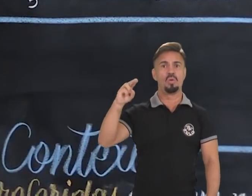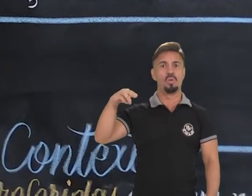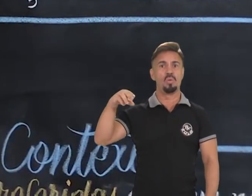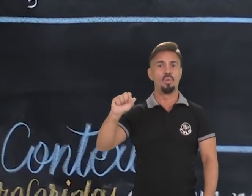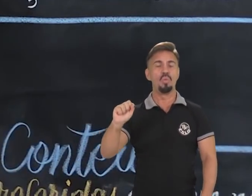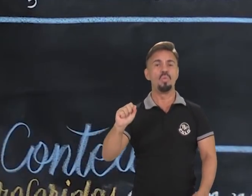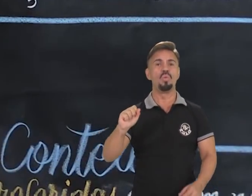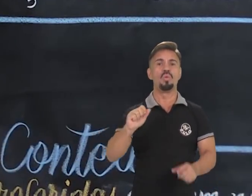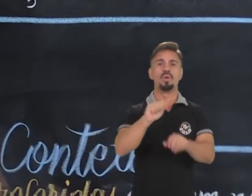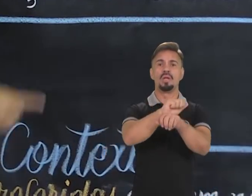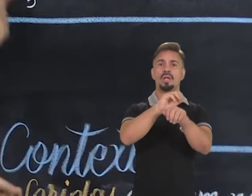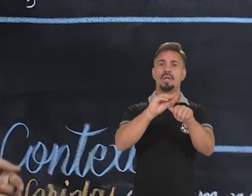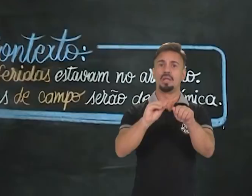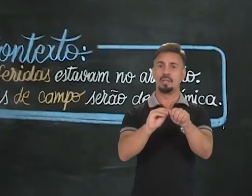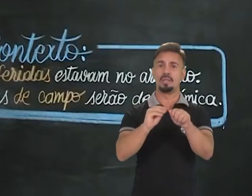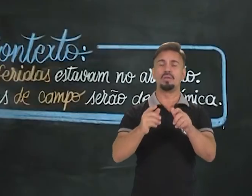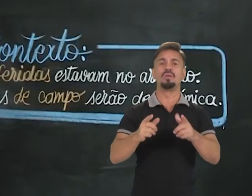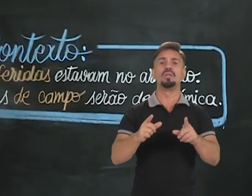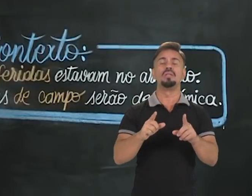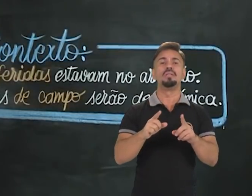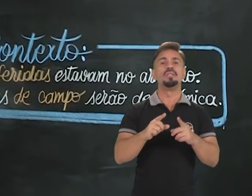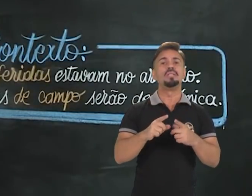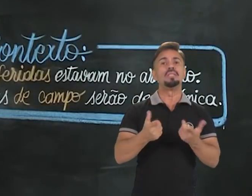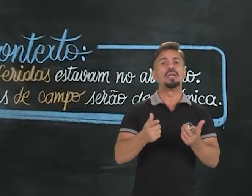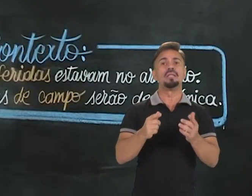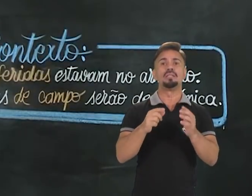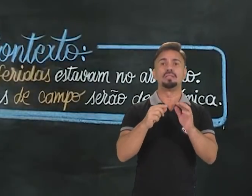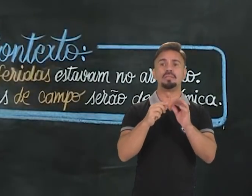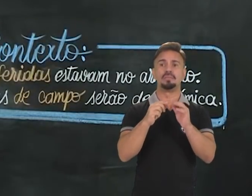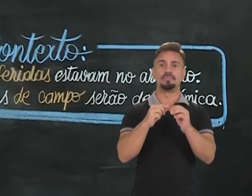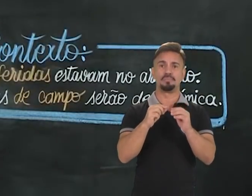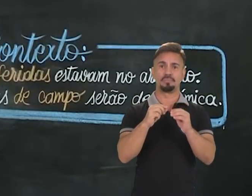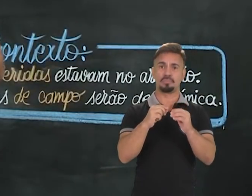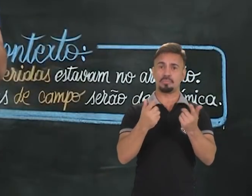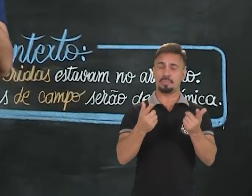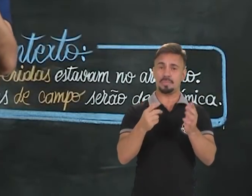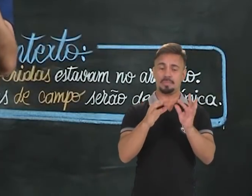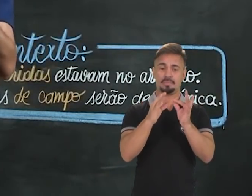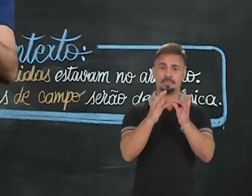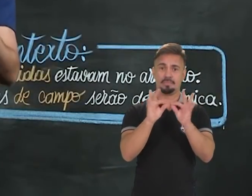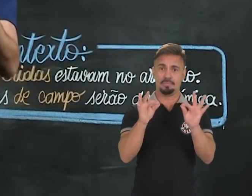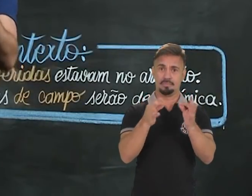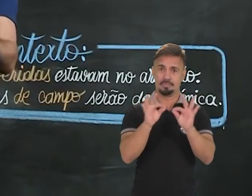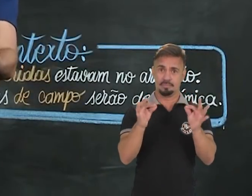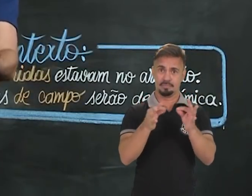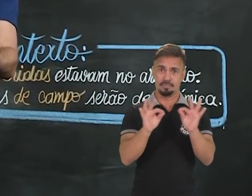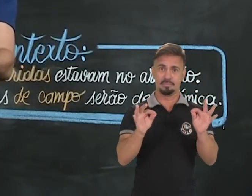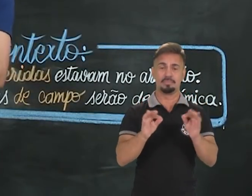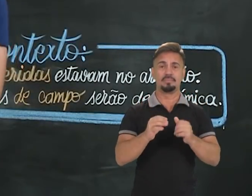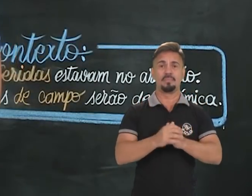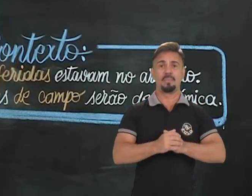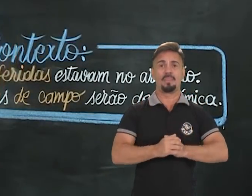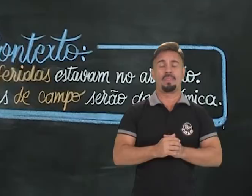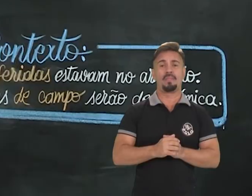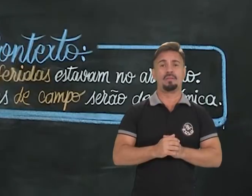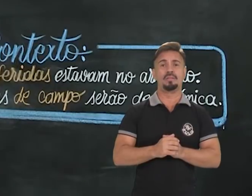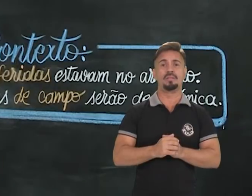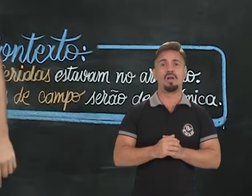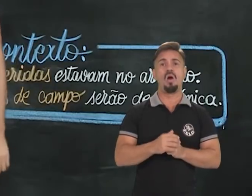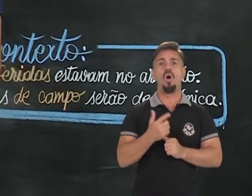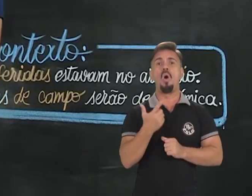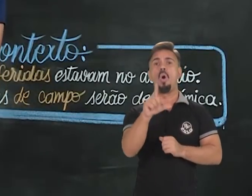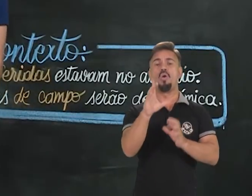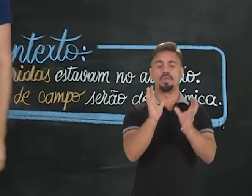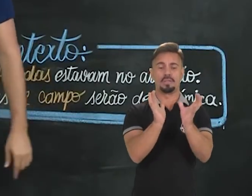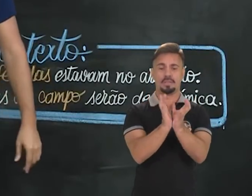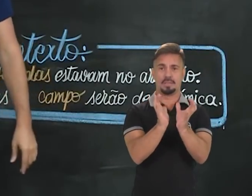essa é a classe gramatical. Mas do ponto de vista sintático, os artigos serão adjuntos adnominais.